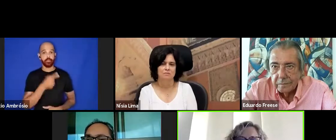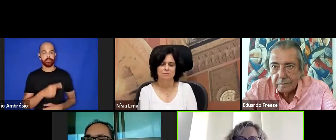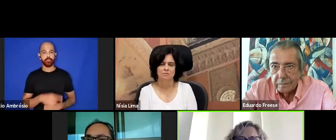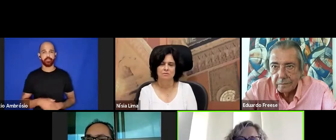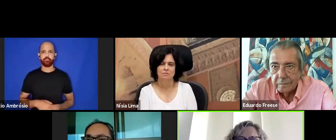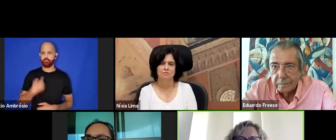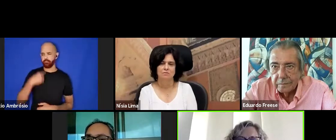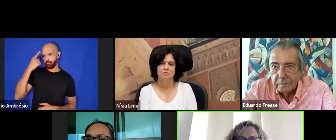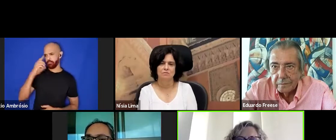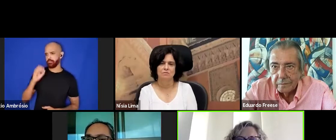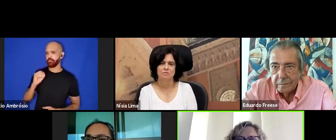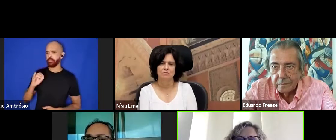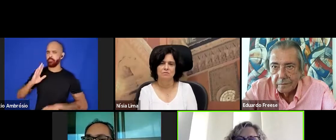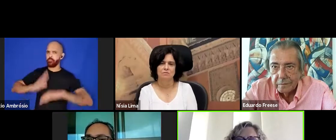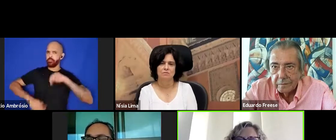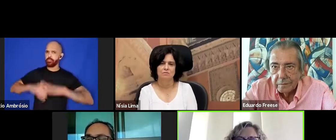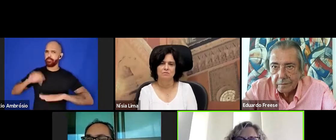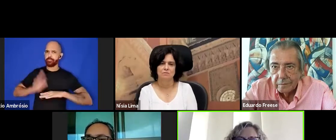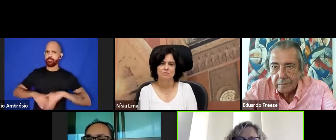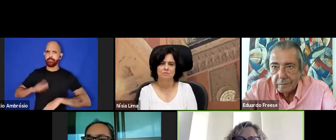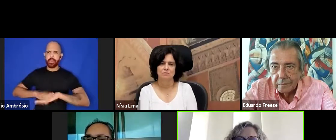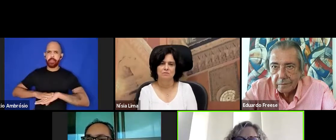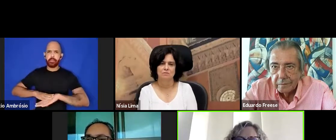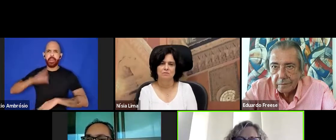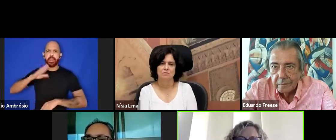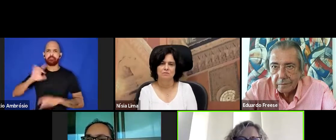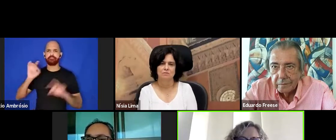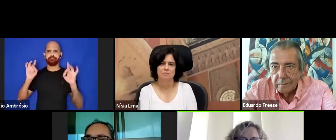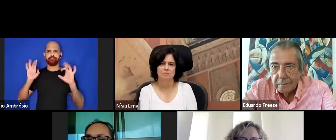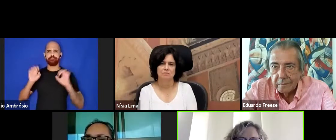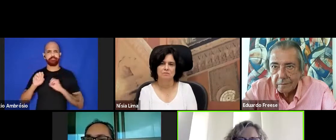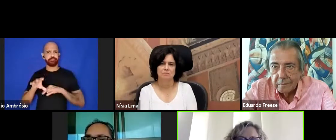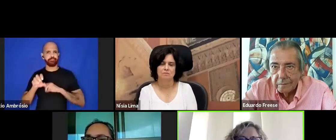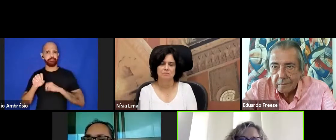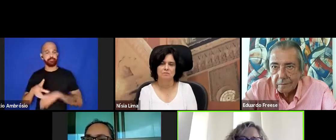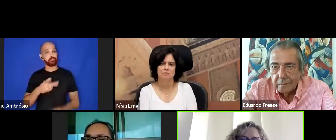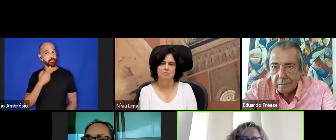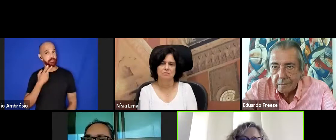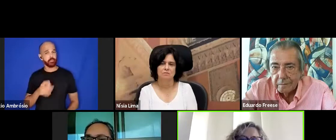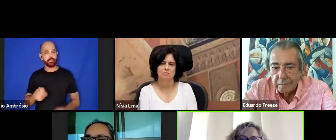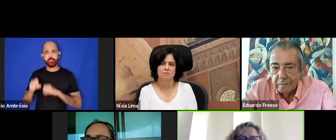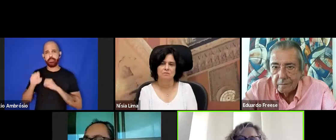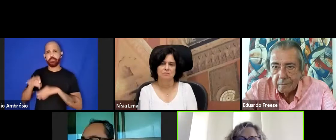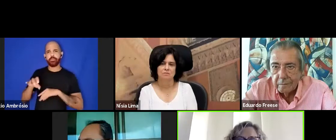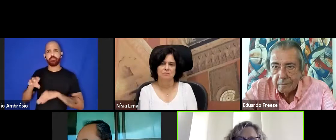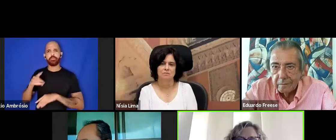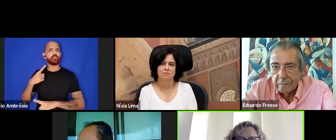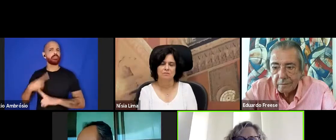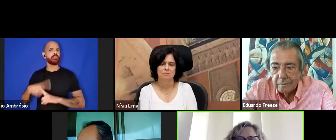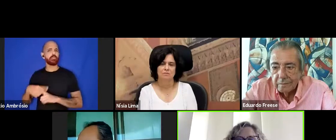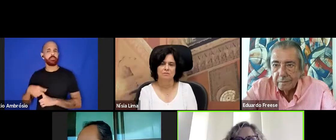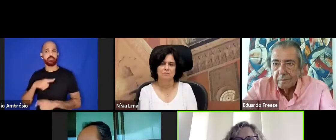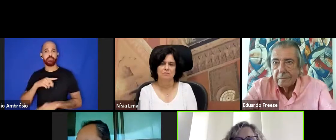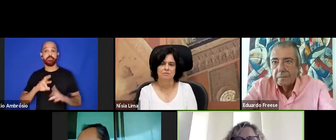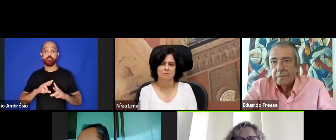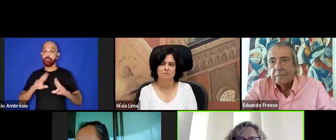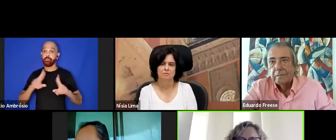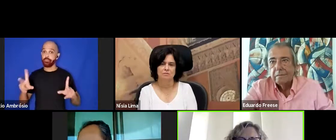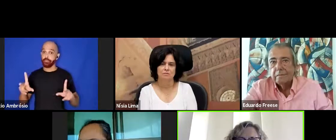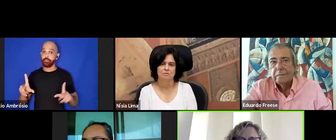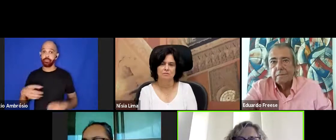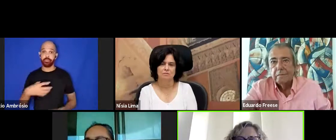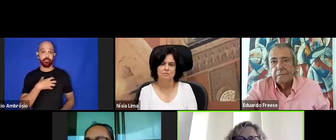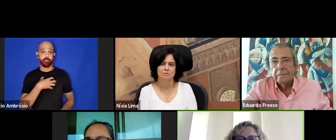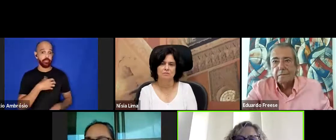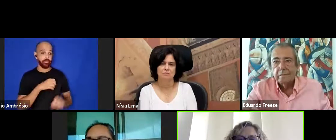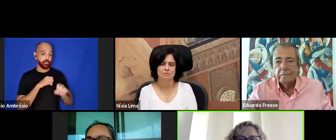se é a profissão mais nobre do que a de ensinar. E digo ensinar porque existe uma diferença sensível entre ensinar e dar